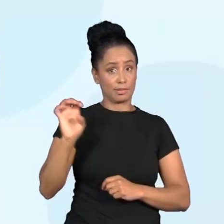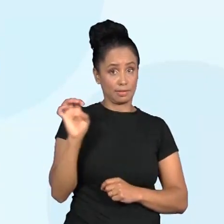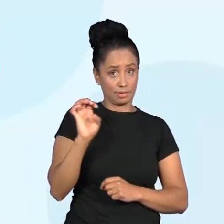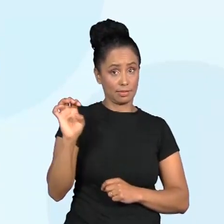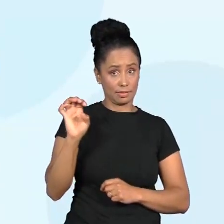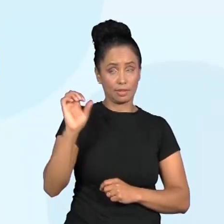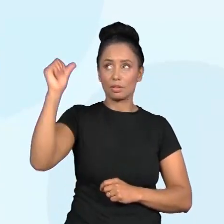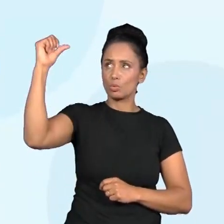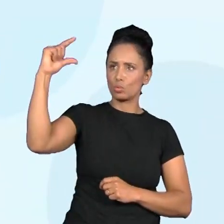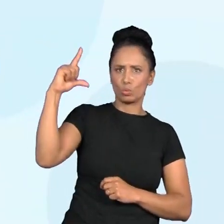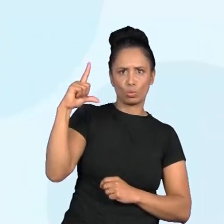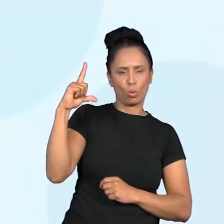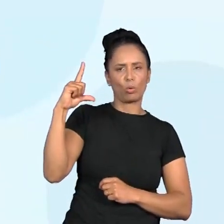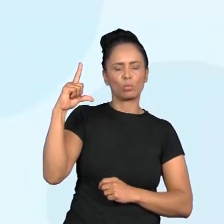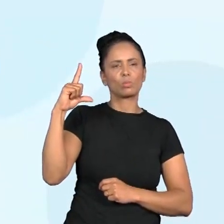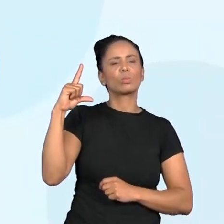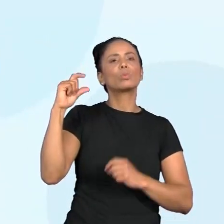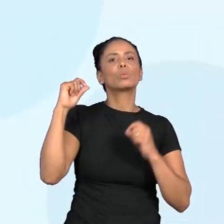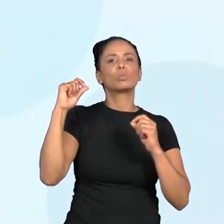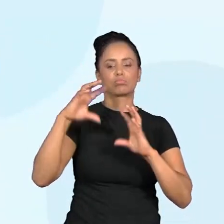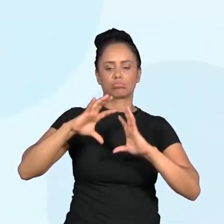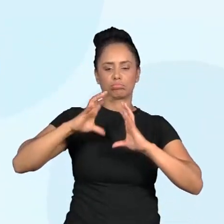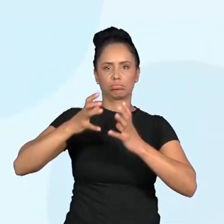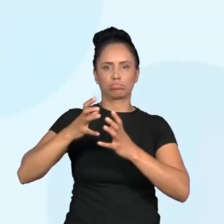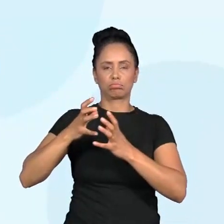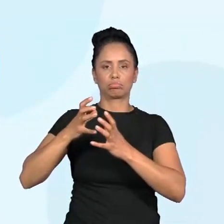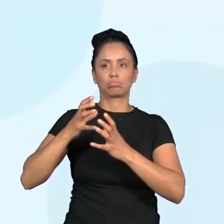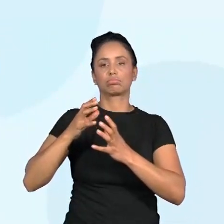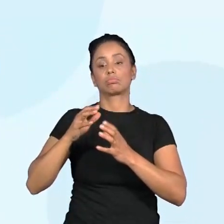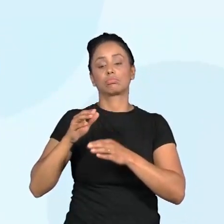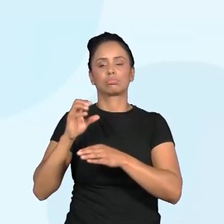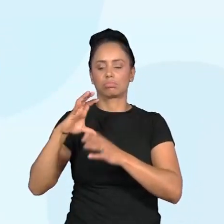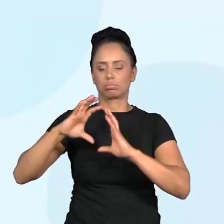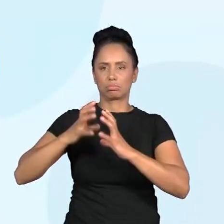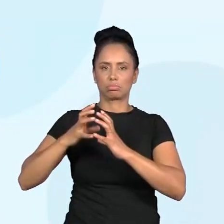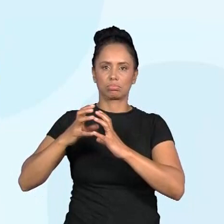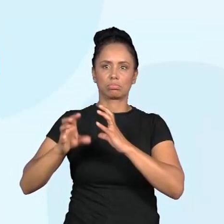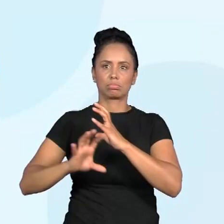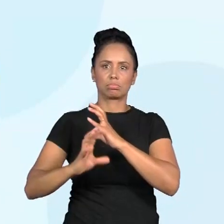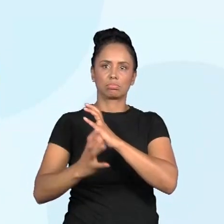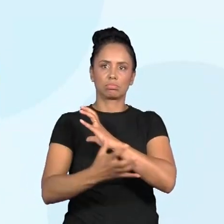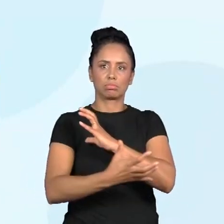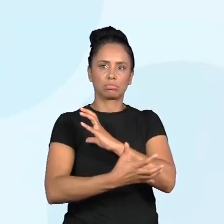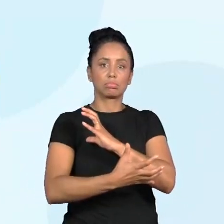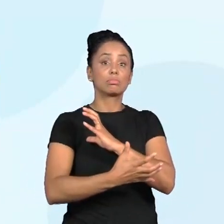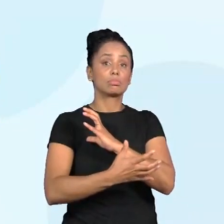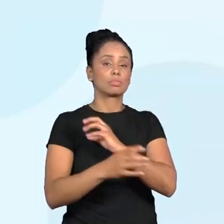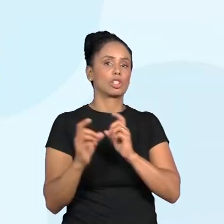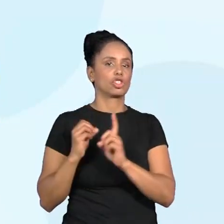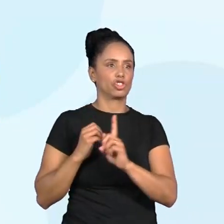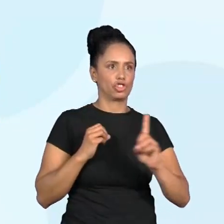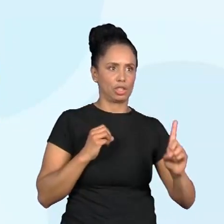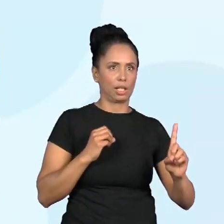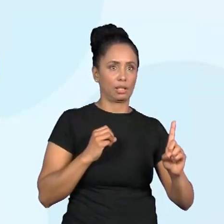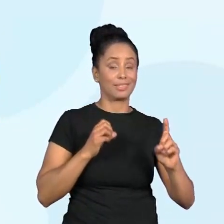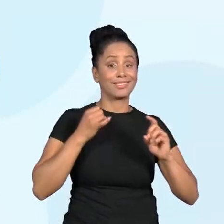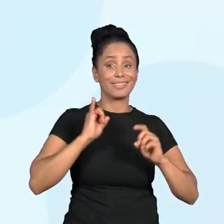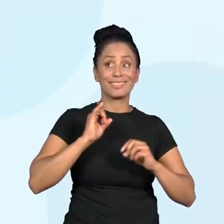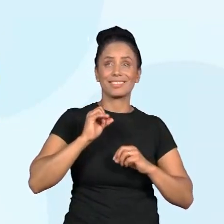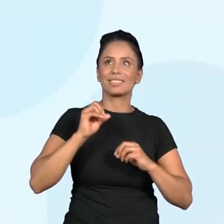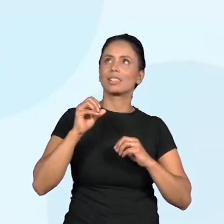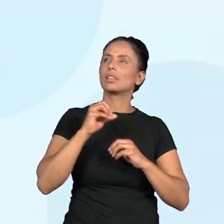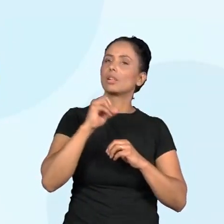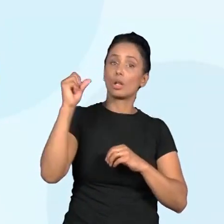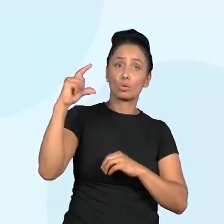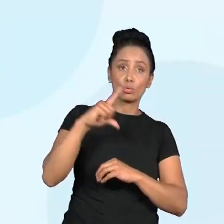tela, a sombra vai incidir aqui à direita. E se a luz está lá no alto,